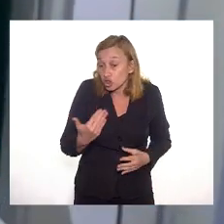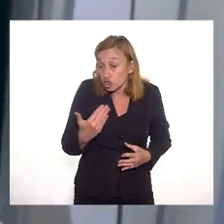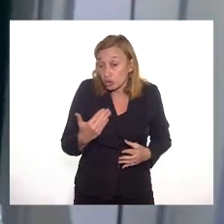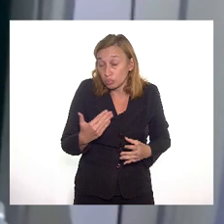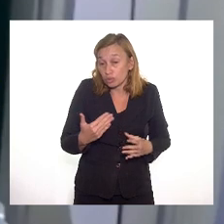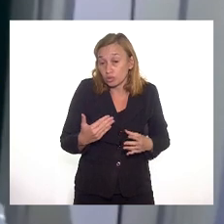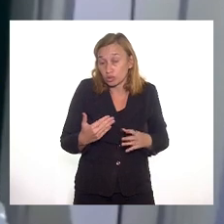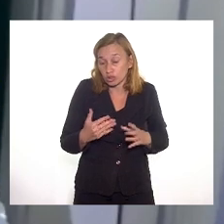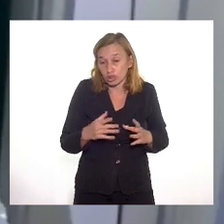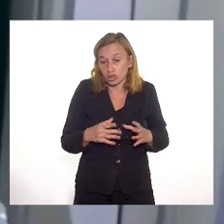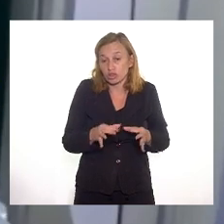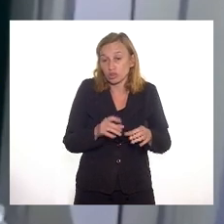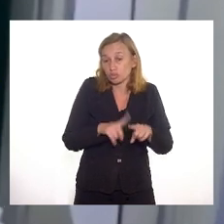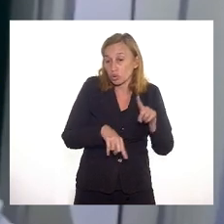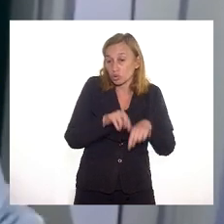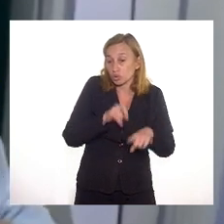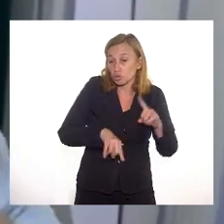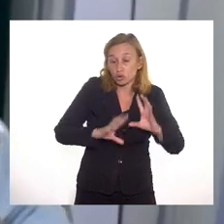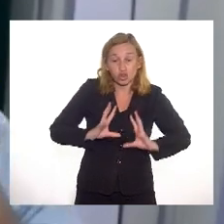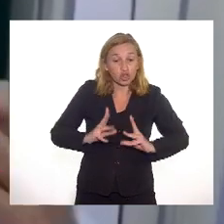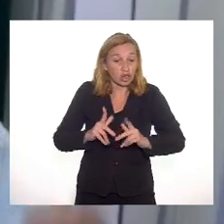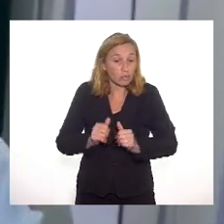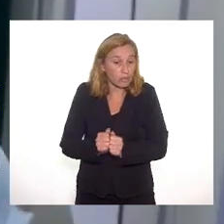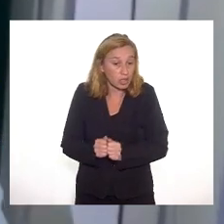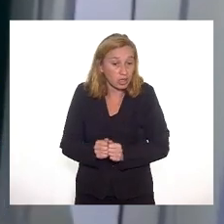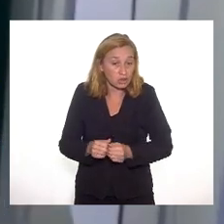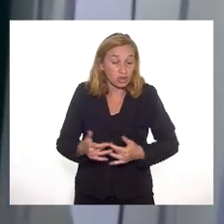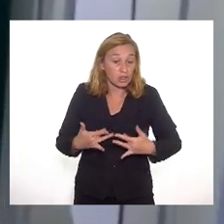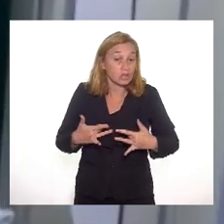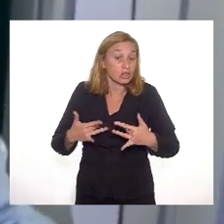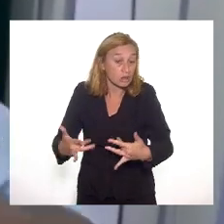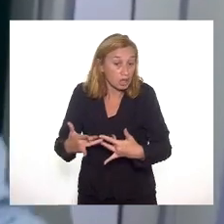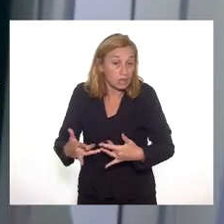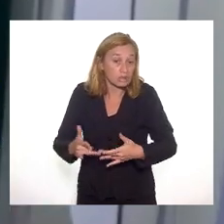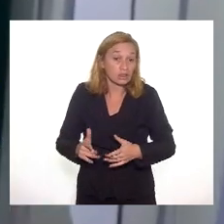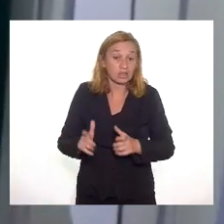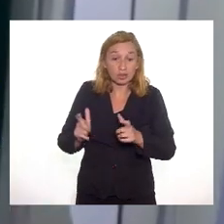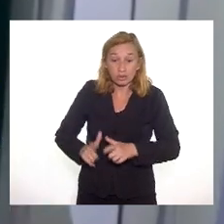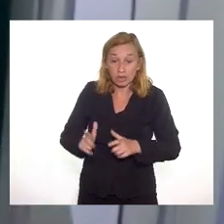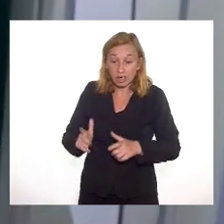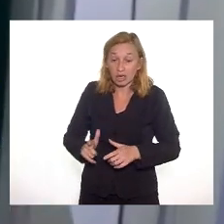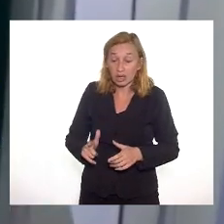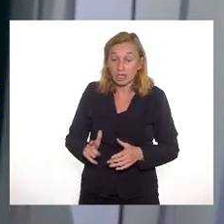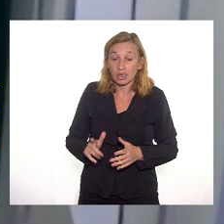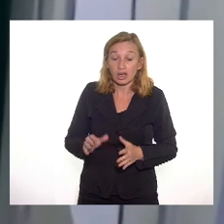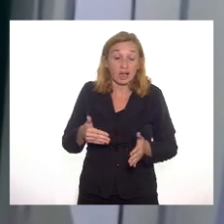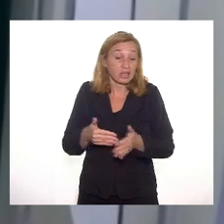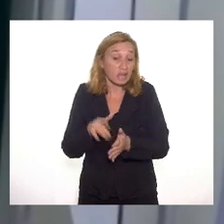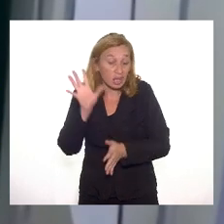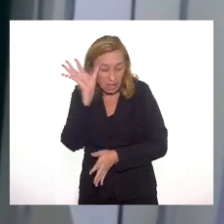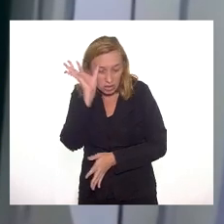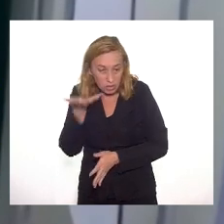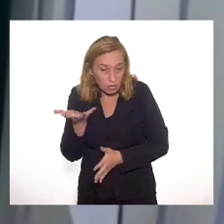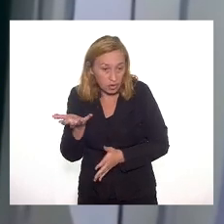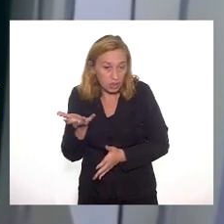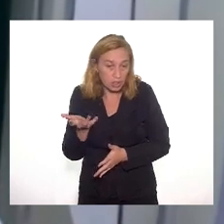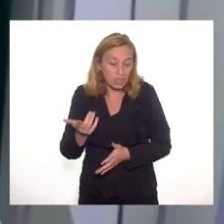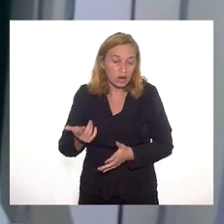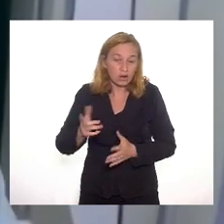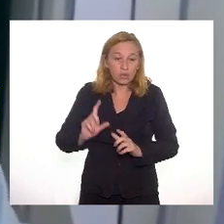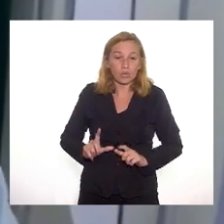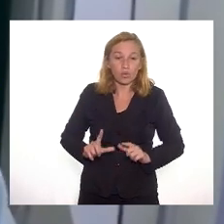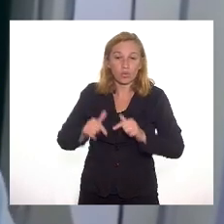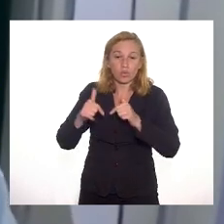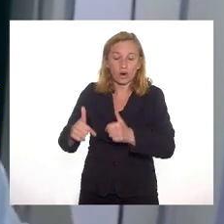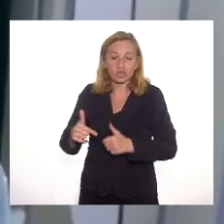que se possa fazer chegar como gesto de solidariedade a essas ocupações, enquanto se resolve, do ponto de vista da ação do poder